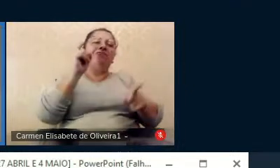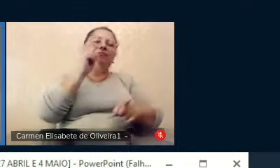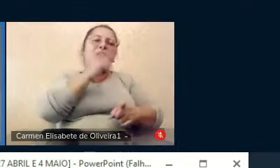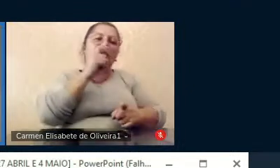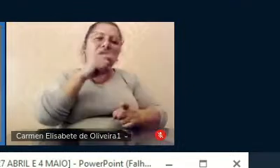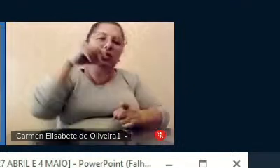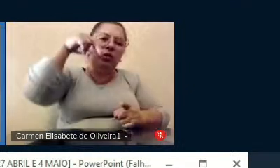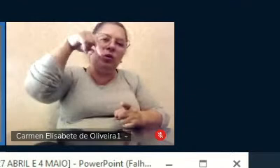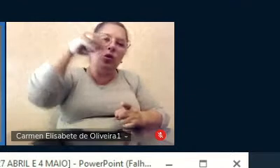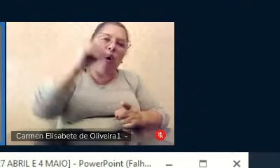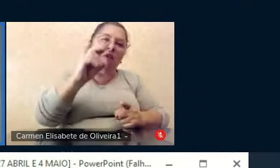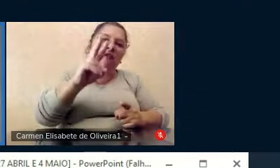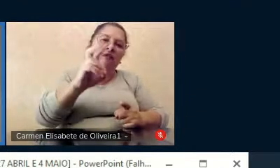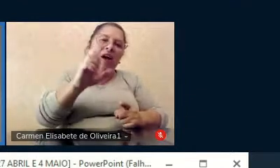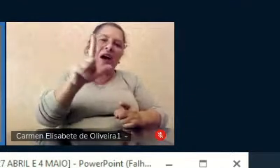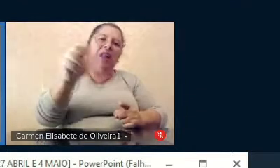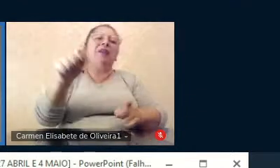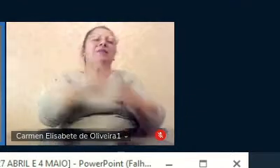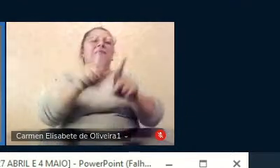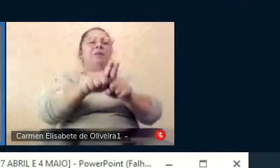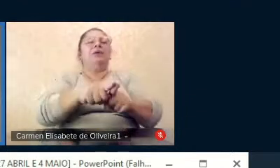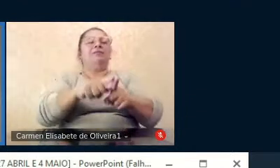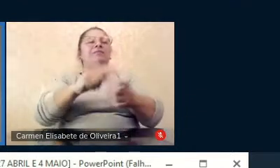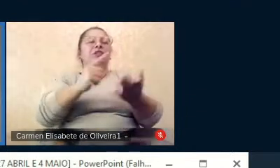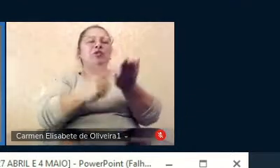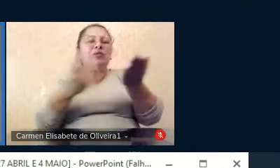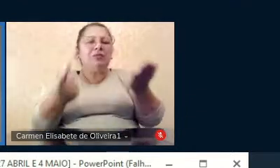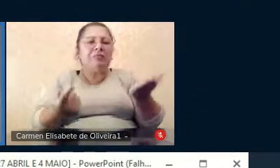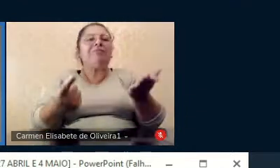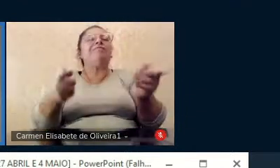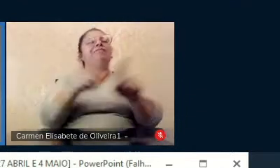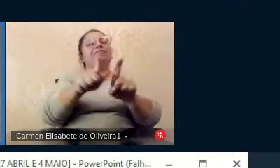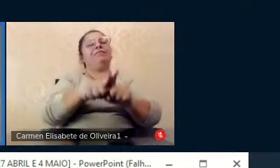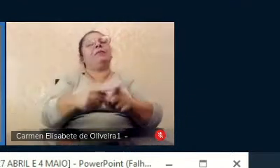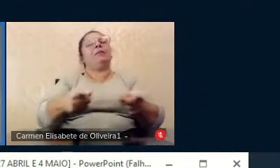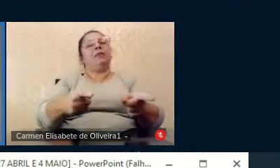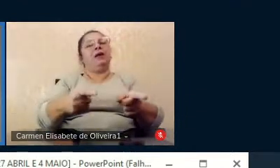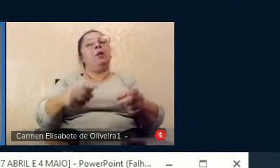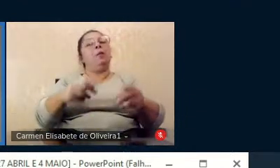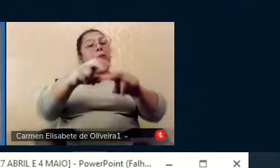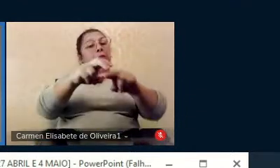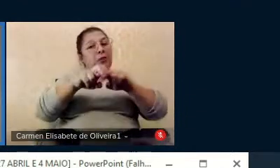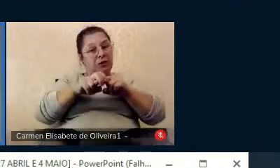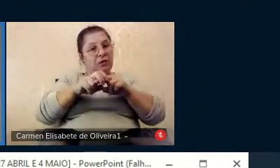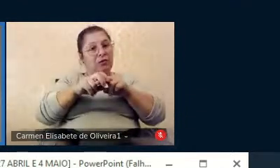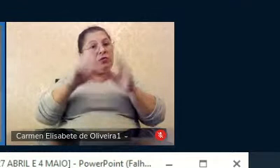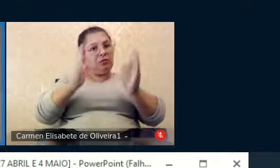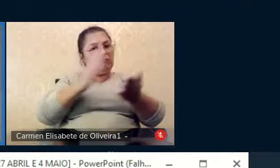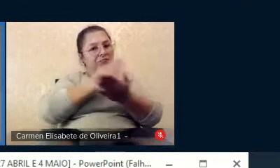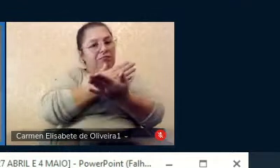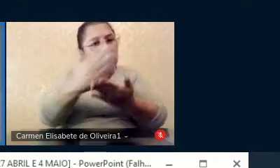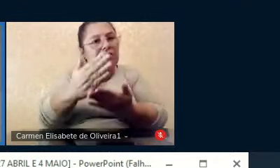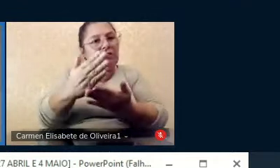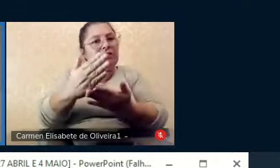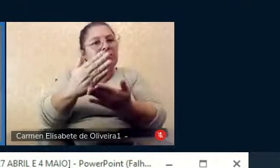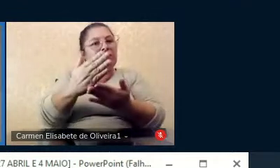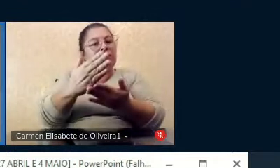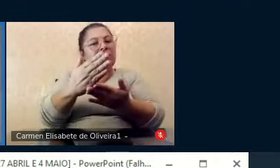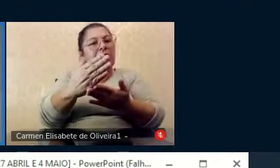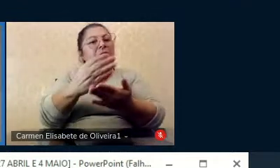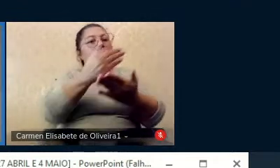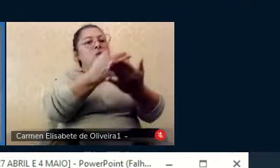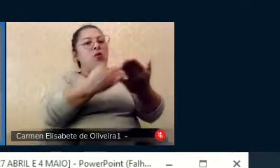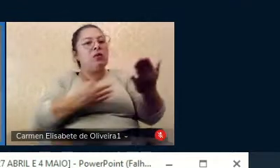novelas, de textos jornalísticos, né? Então, a partir desse século XIX, todo